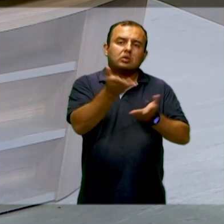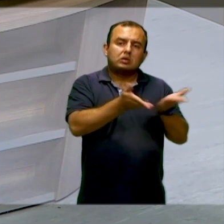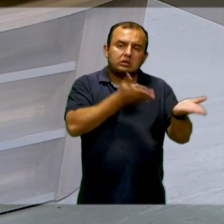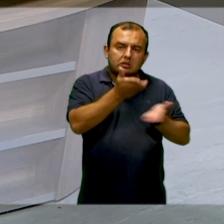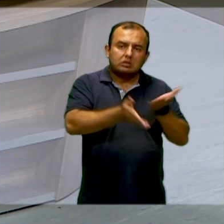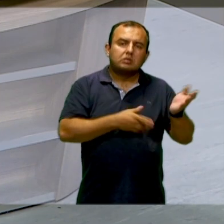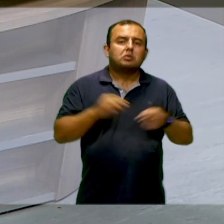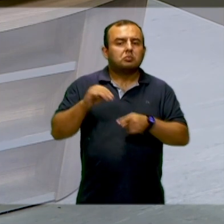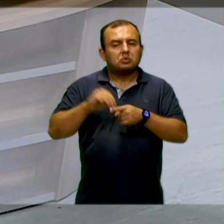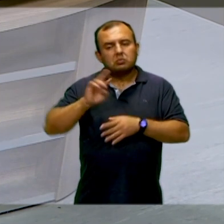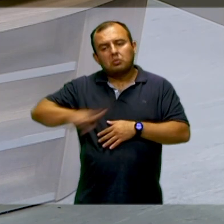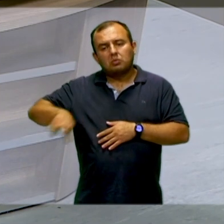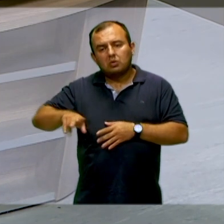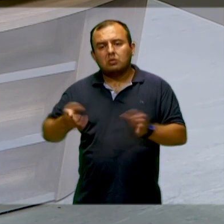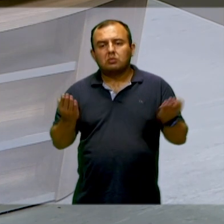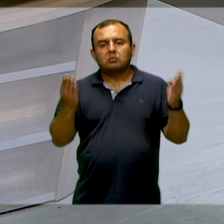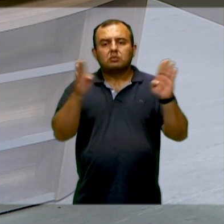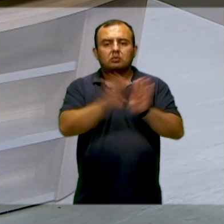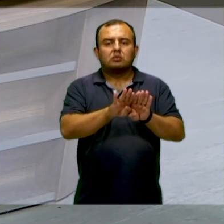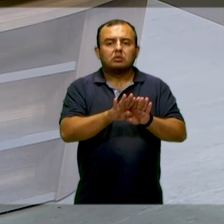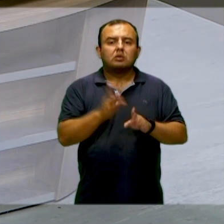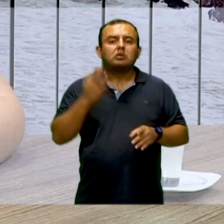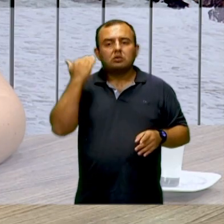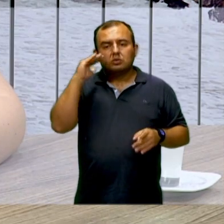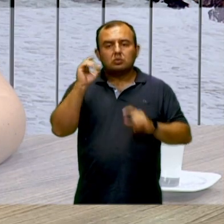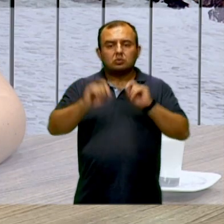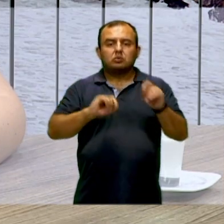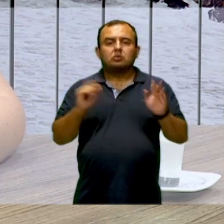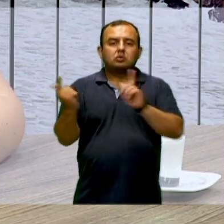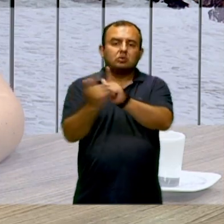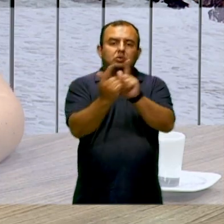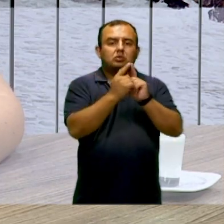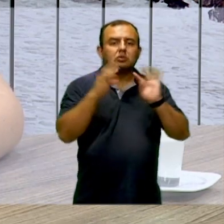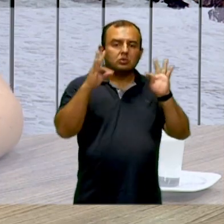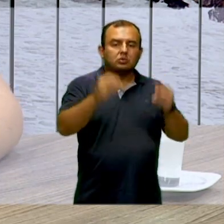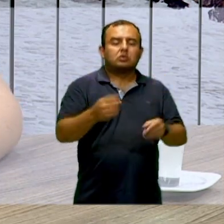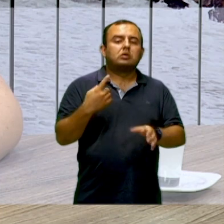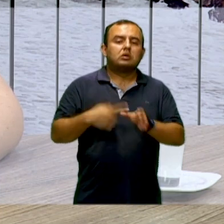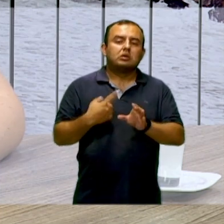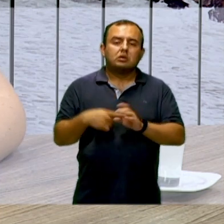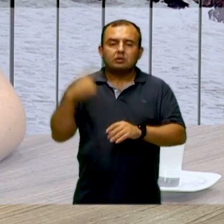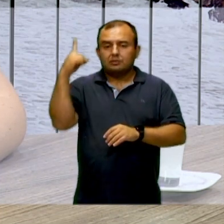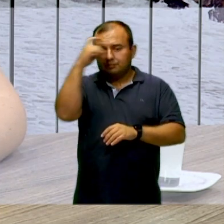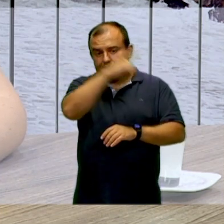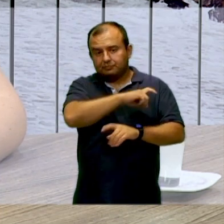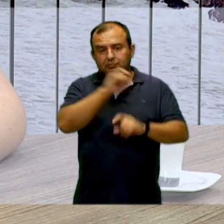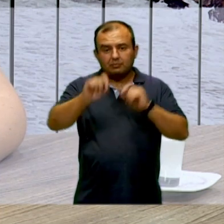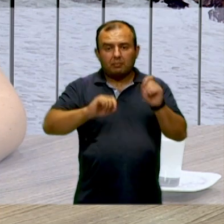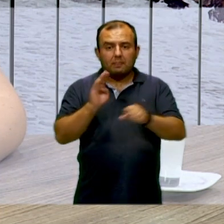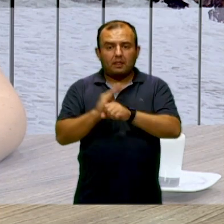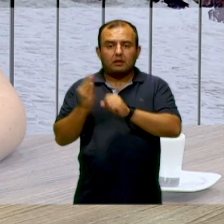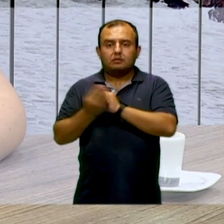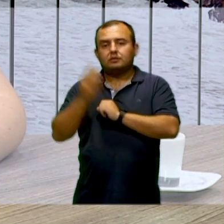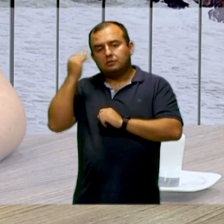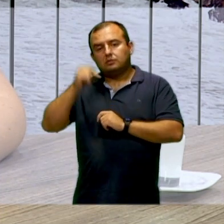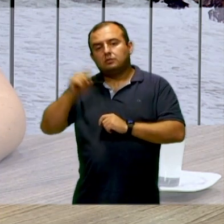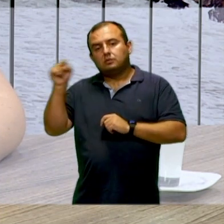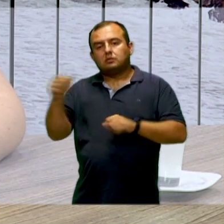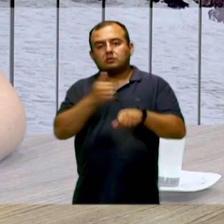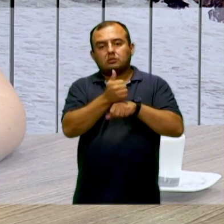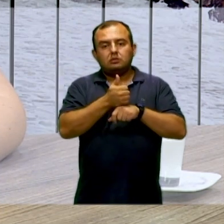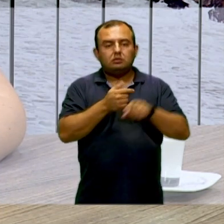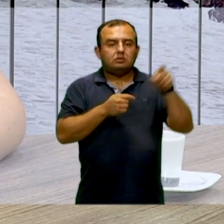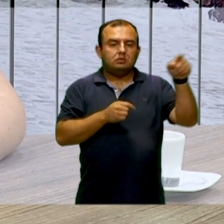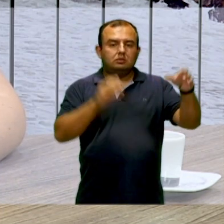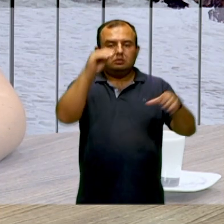não é do município, mas é fechado, o que a gente entende o quê? Que isso é para atender a toda a cidade. Dificilmente alguém de um bairro, sabendo que tem um profissional